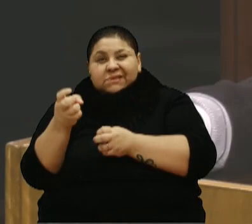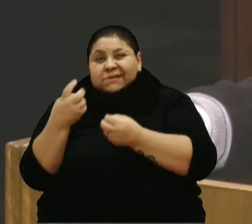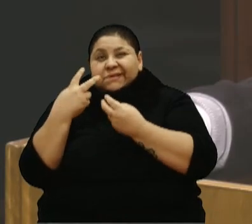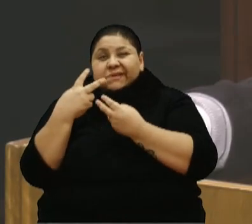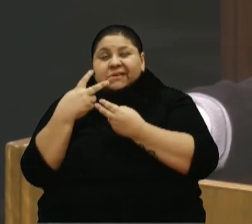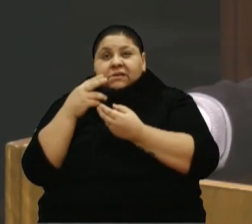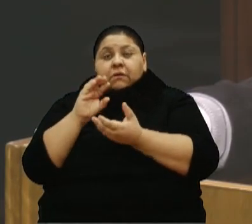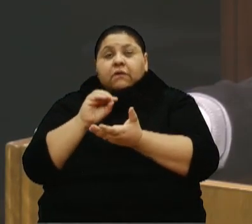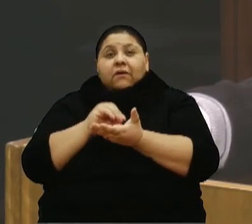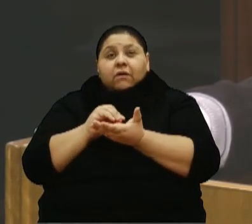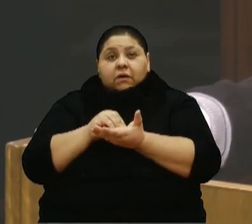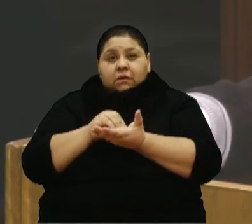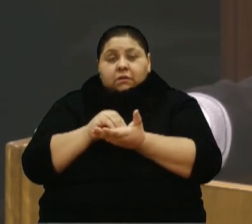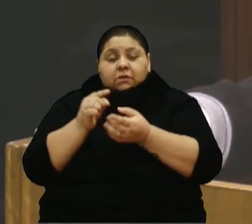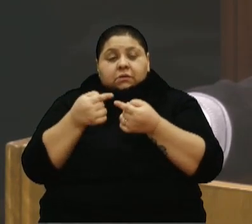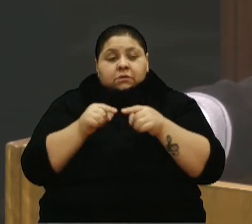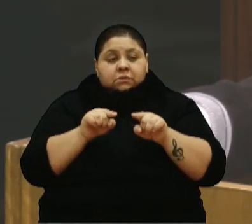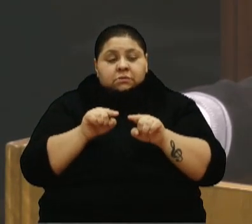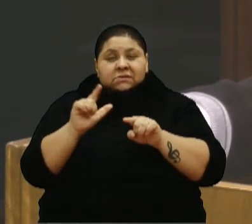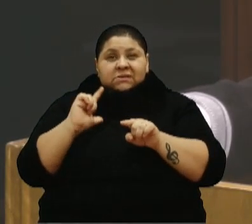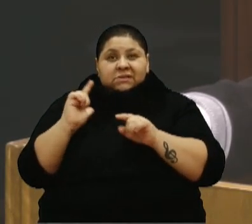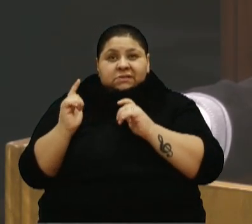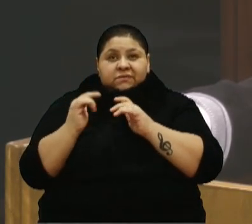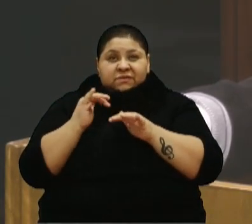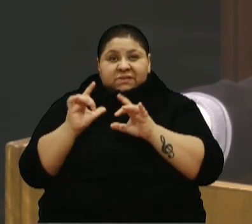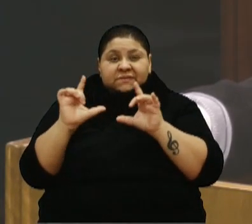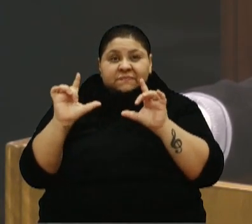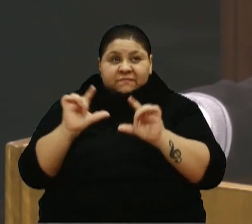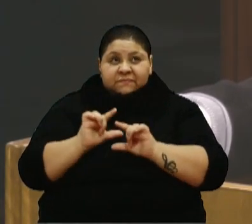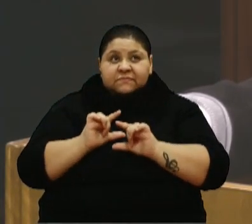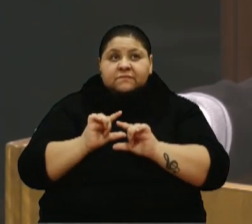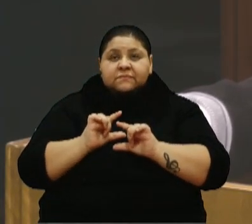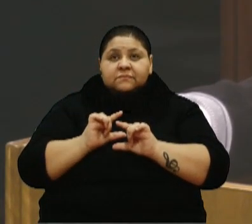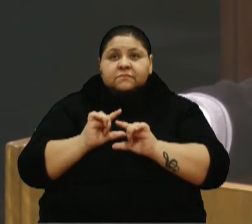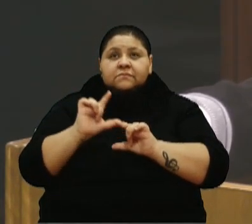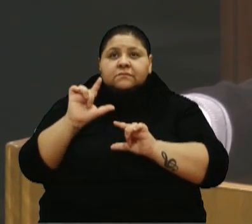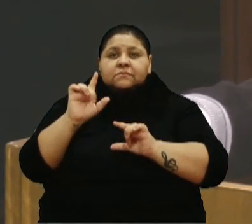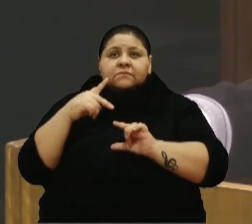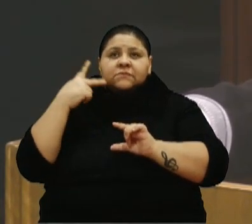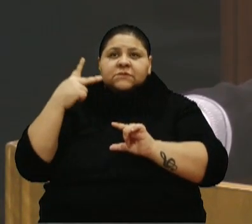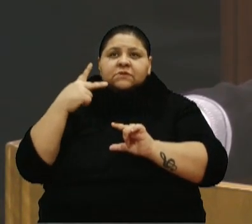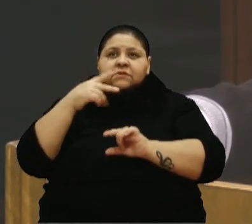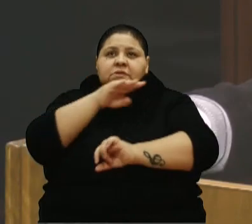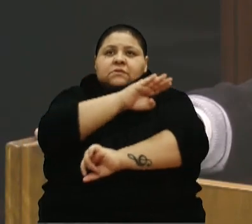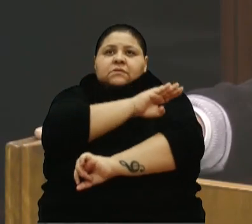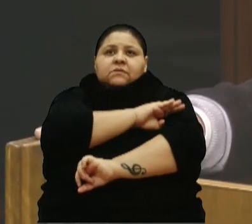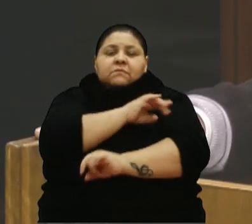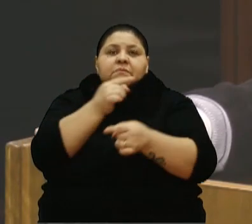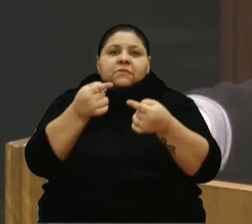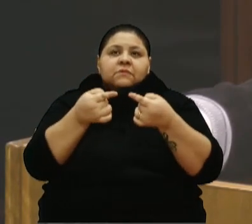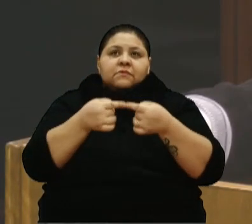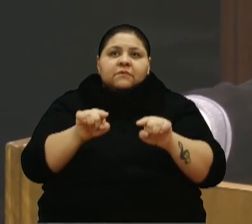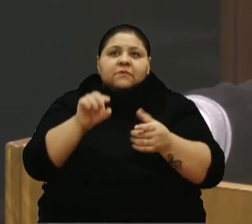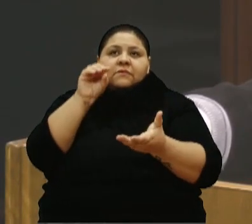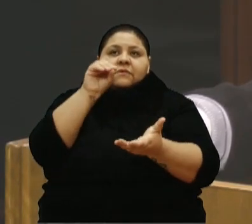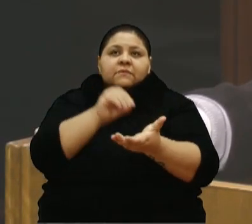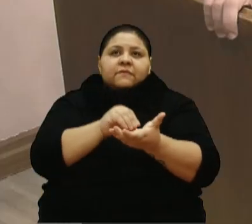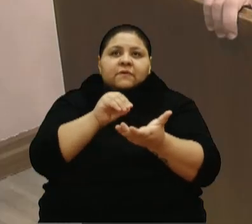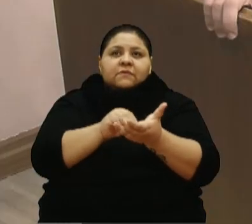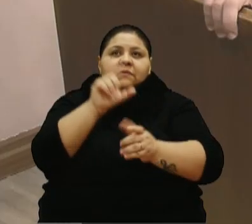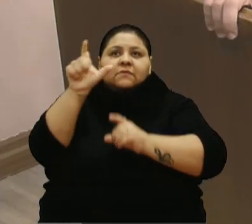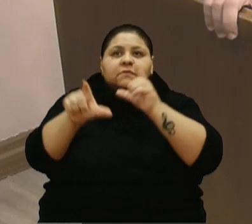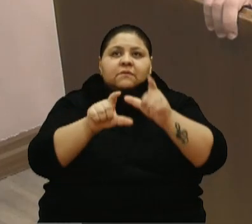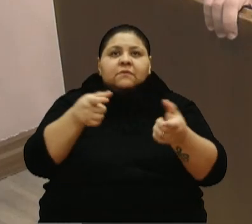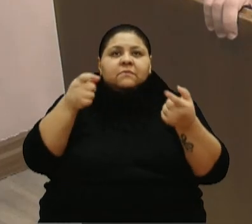essa ausência. Mas para quem tem mobilidade reduzida... Vereador Ramon, só me desculpe, mas em razão da falta de quórum,